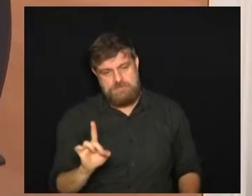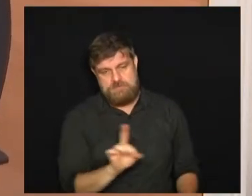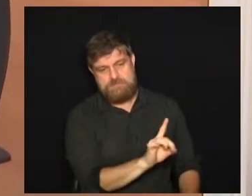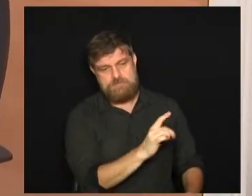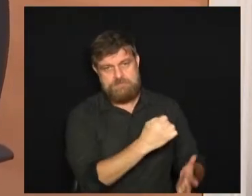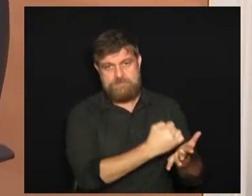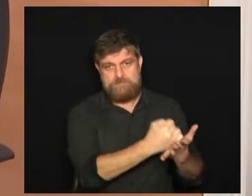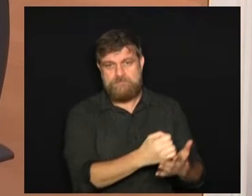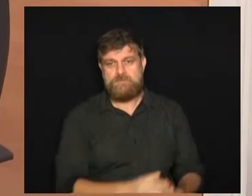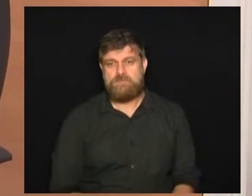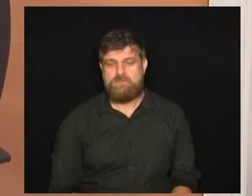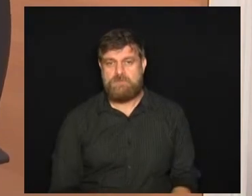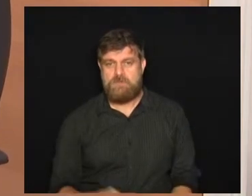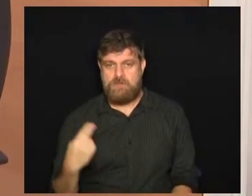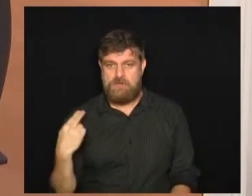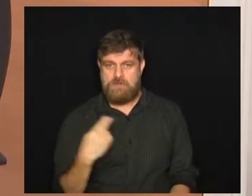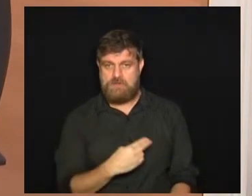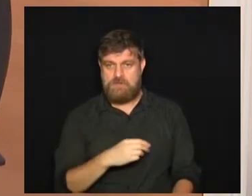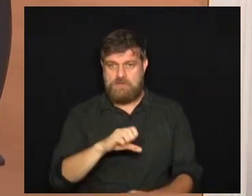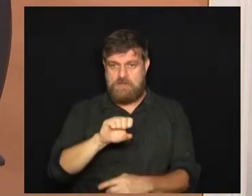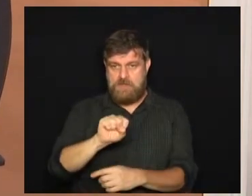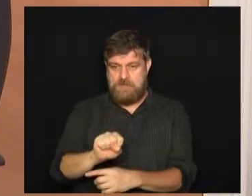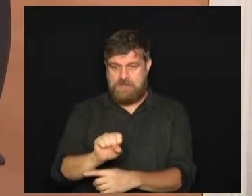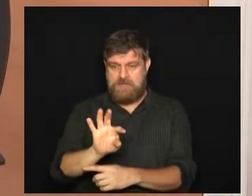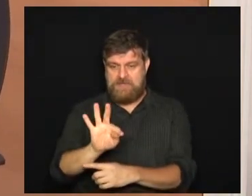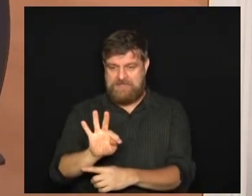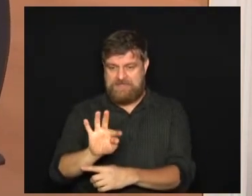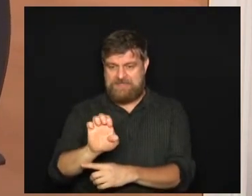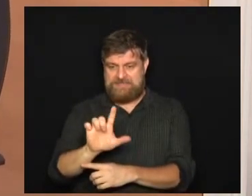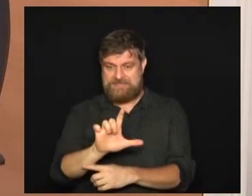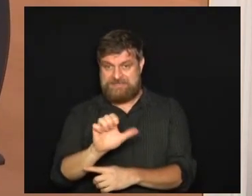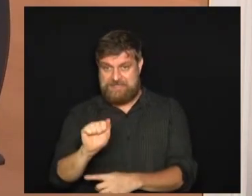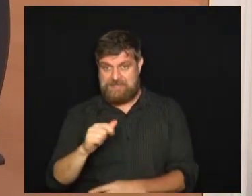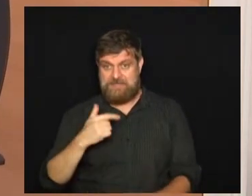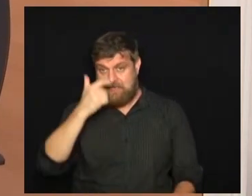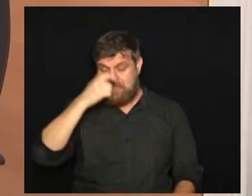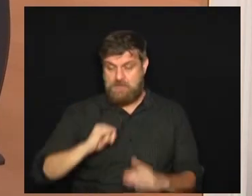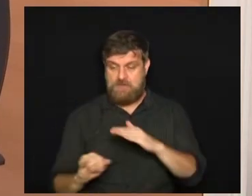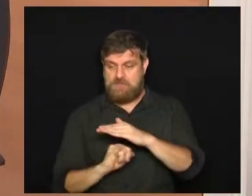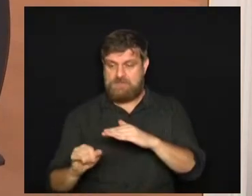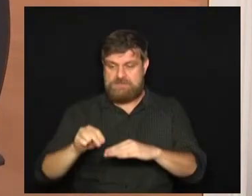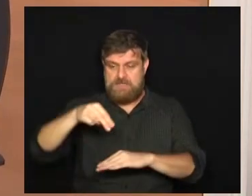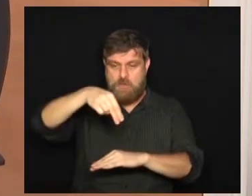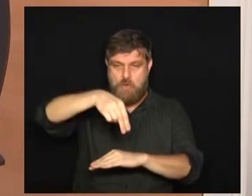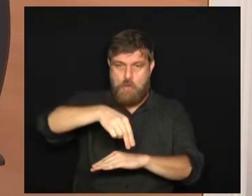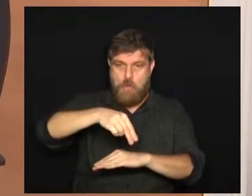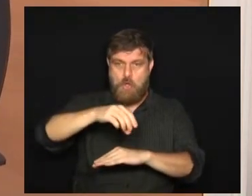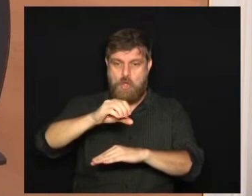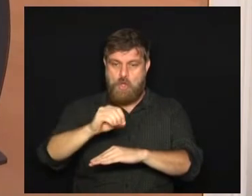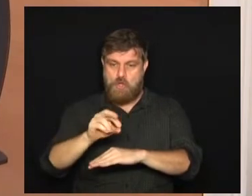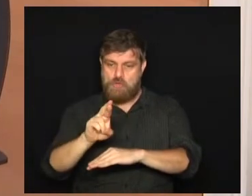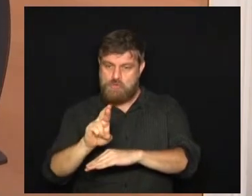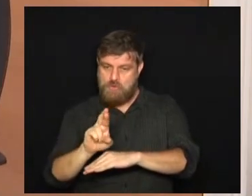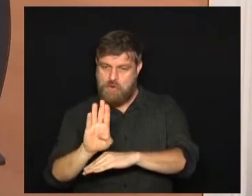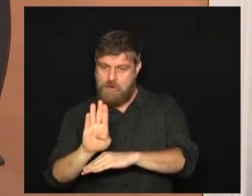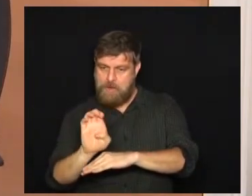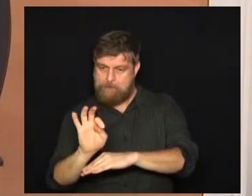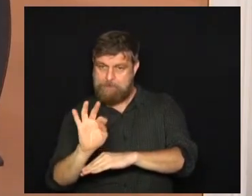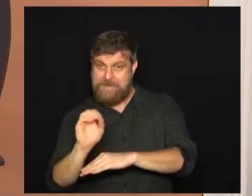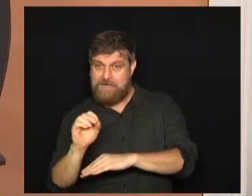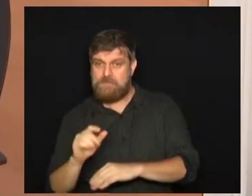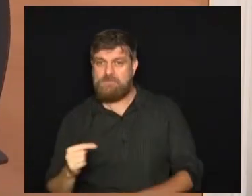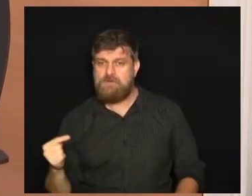Meu nome é Estela, eu sou do Norberto Souza Pinto. E qual é a devolutiva da